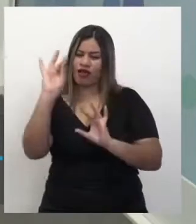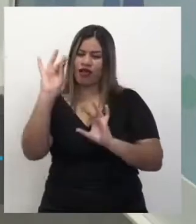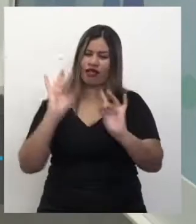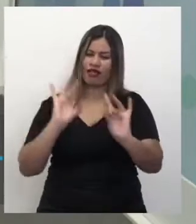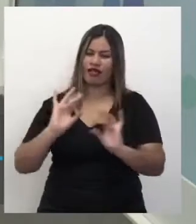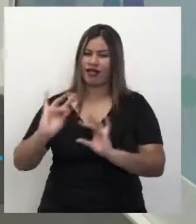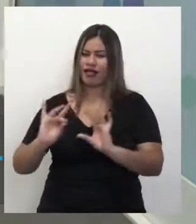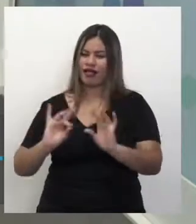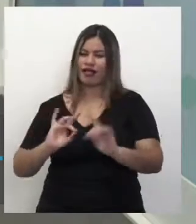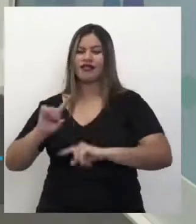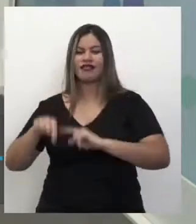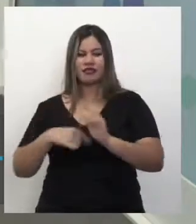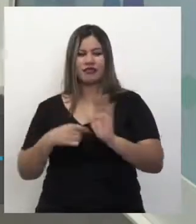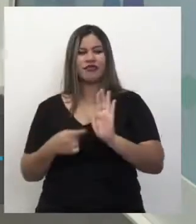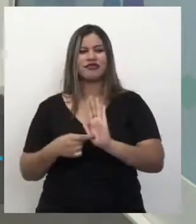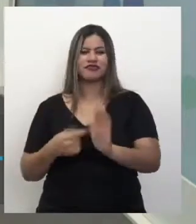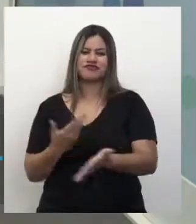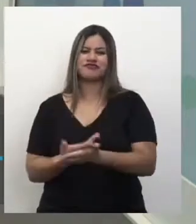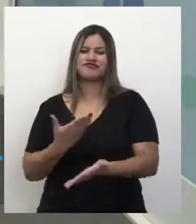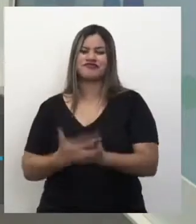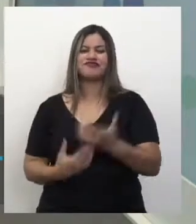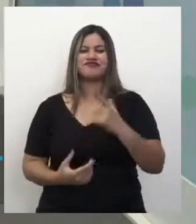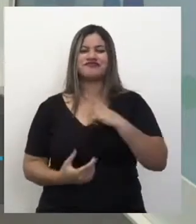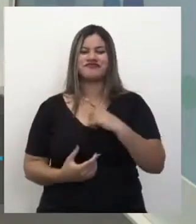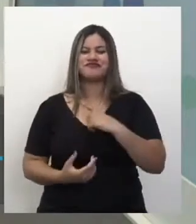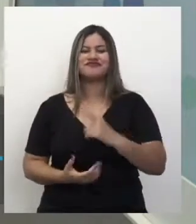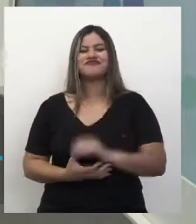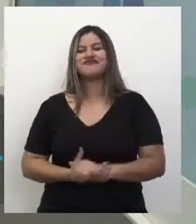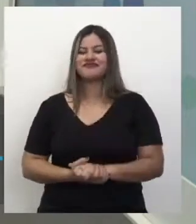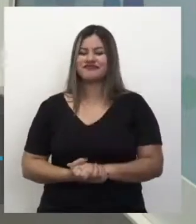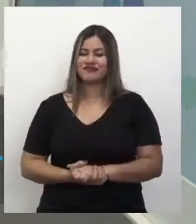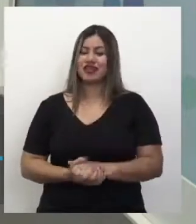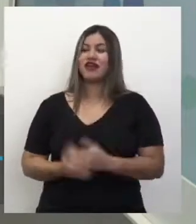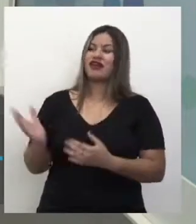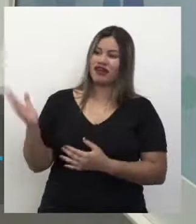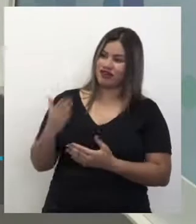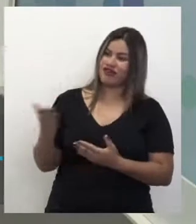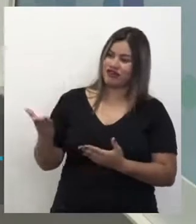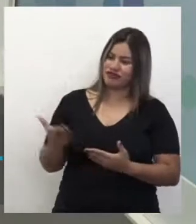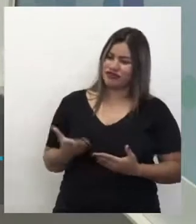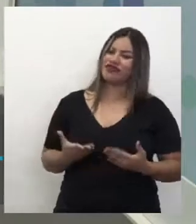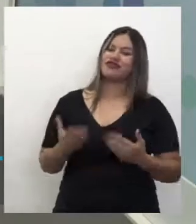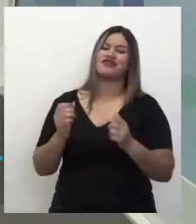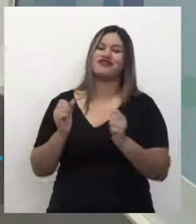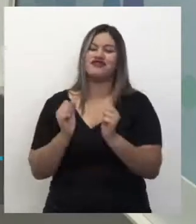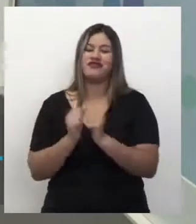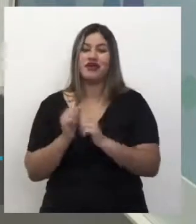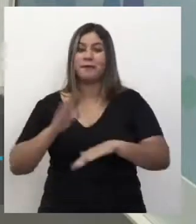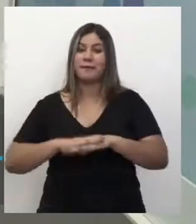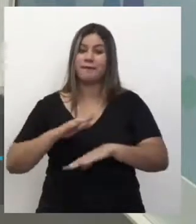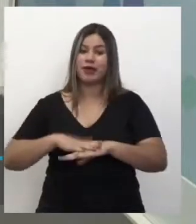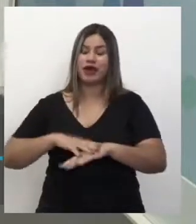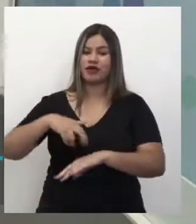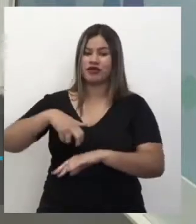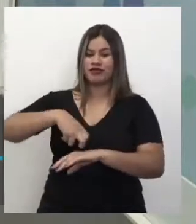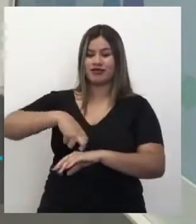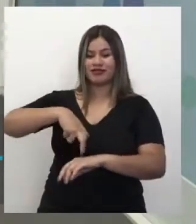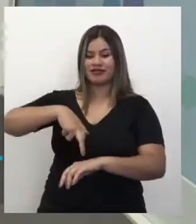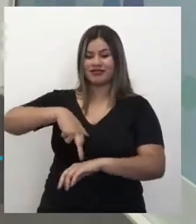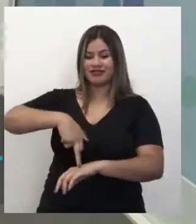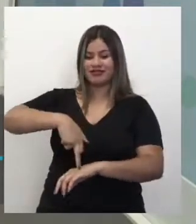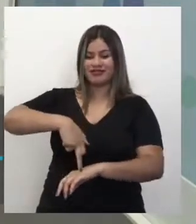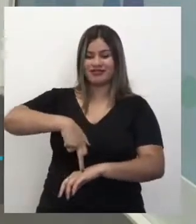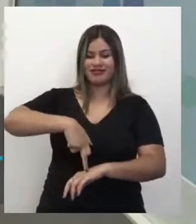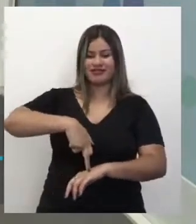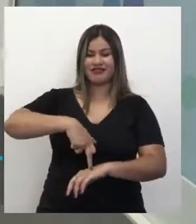uma aula Assemblage, dessa, assemblagem. né? Que beleza. Nós vamos ter uma aula sobre isso. Te chamarei. E aí você Olha vai que fazer o beleza. saci de chamate aqui pra Olha, gente.